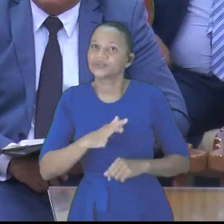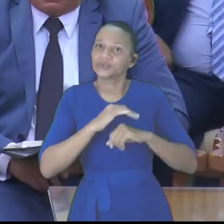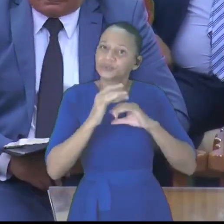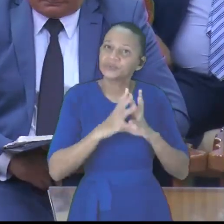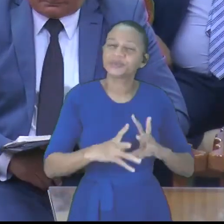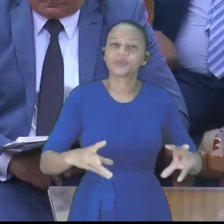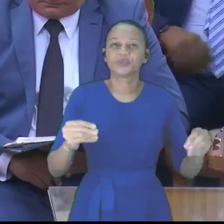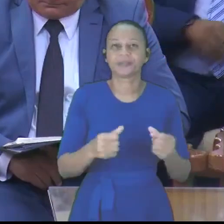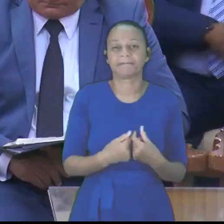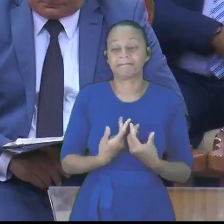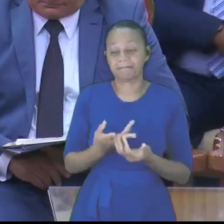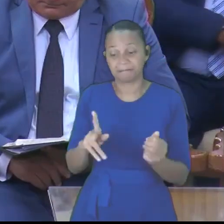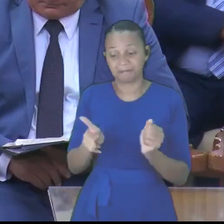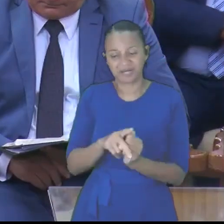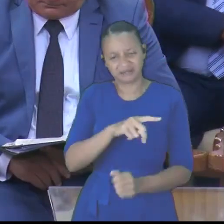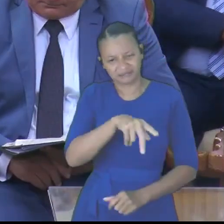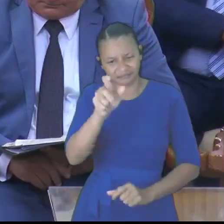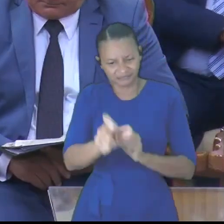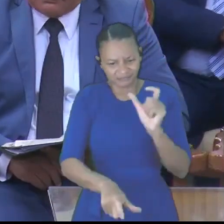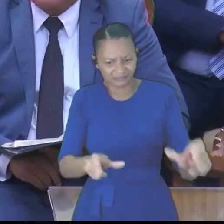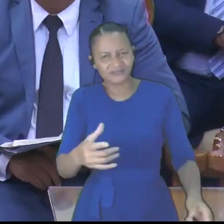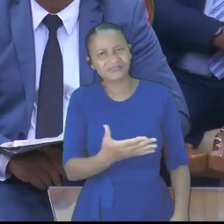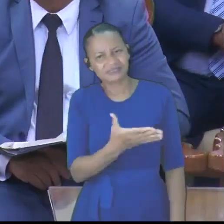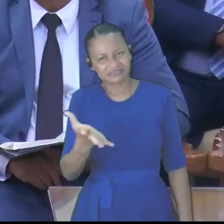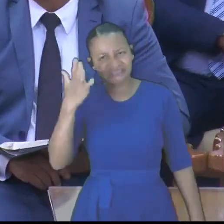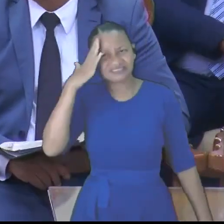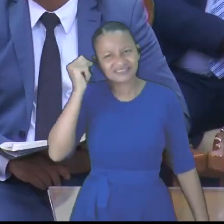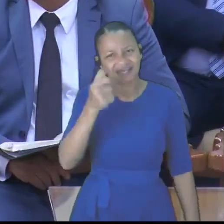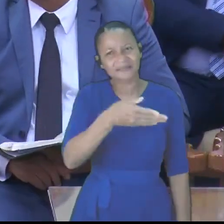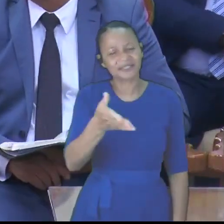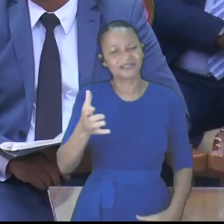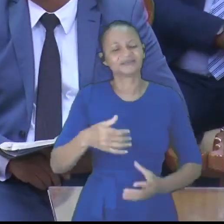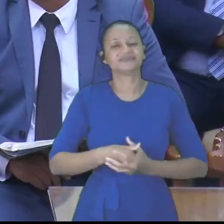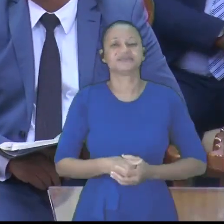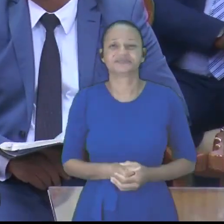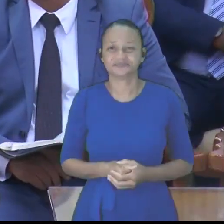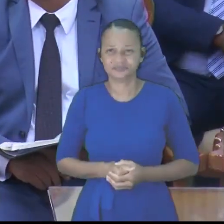curado. Pedro disse: vós mesmos sabeis.